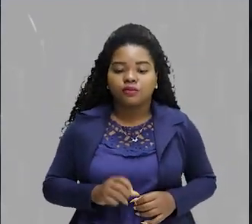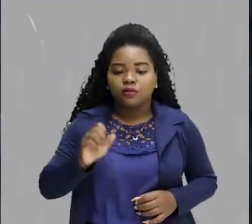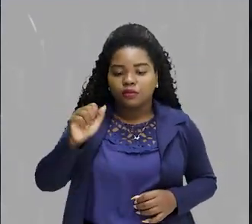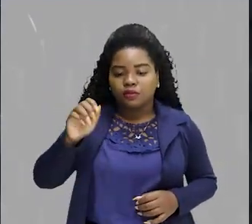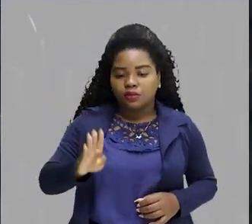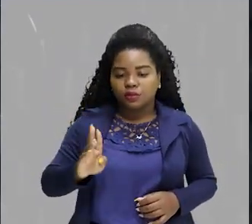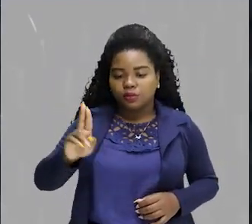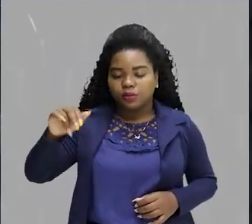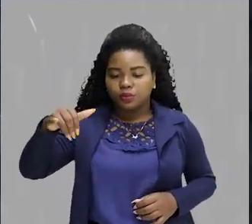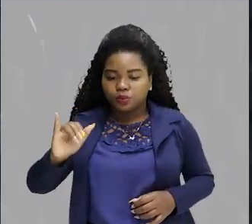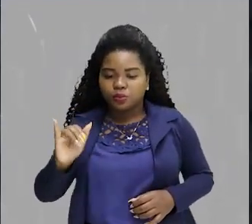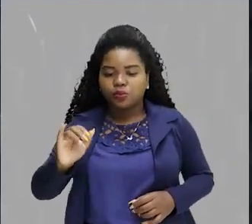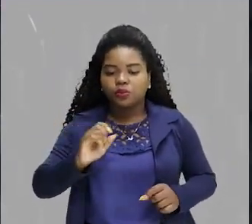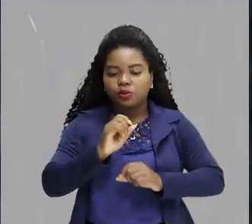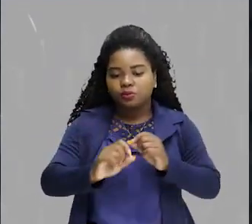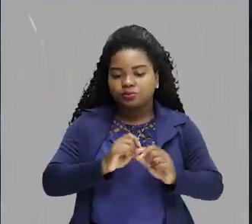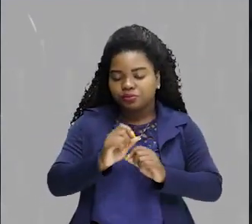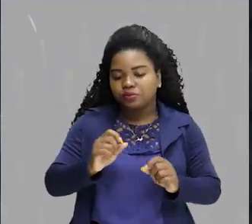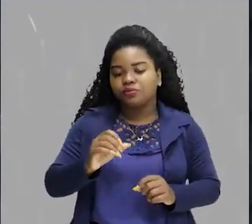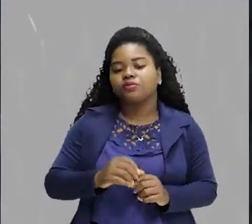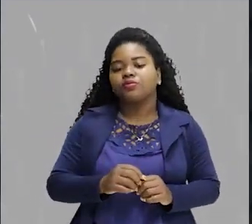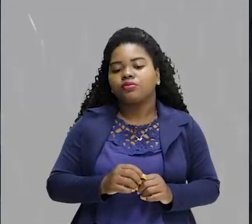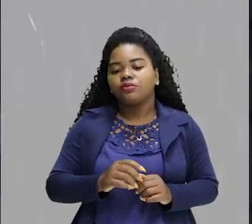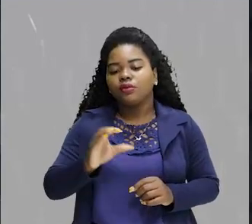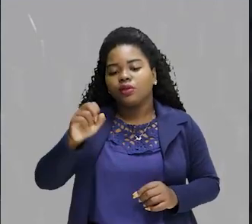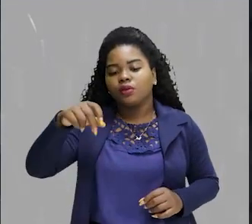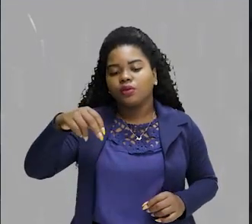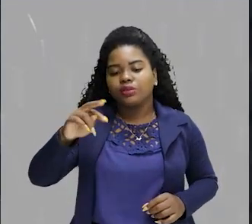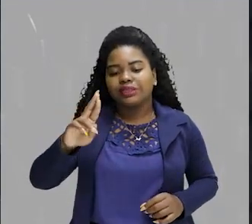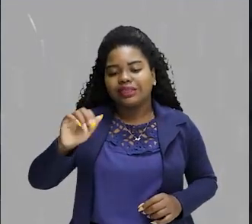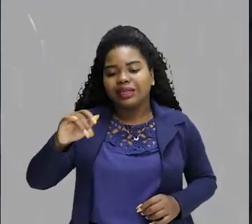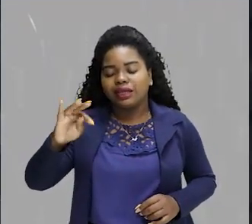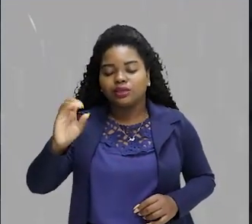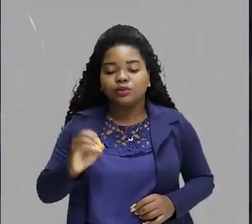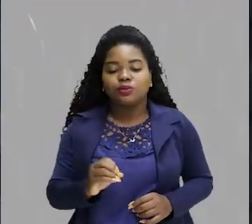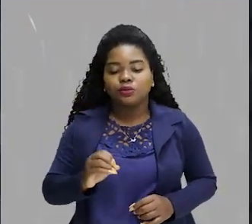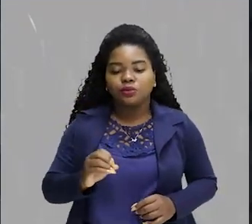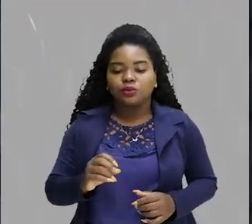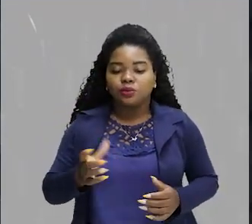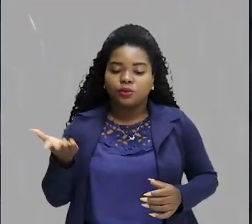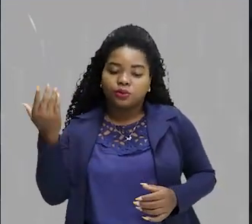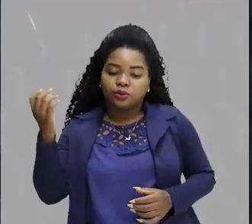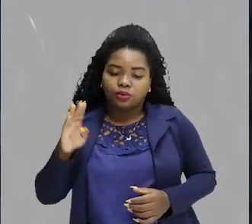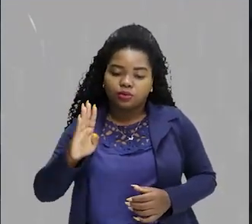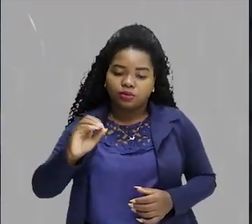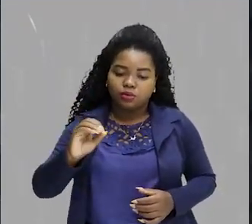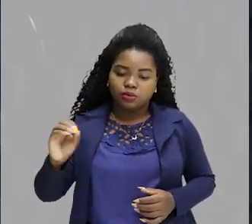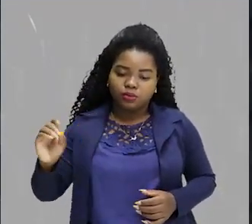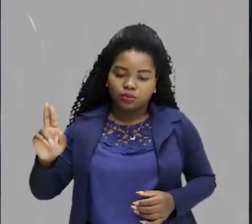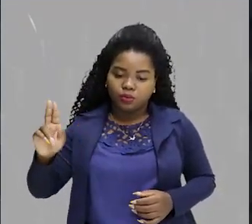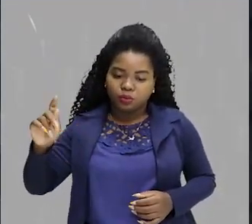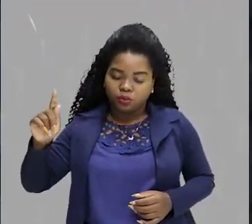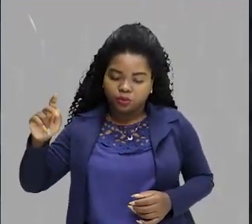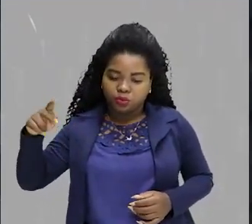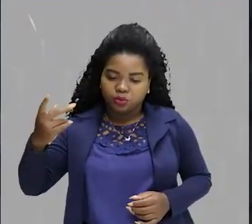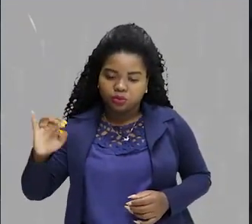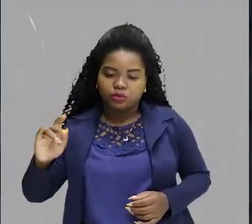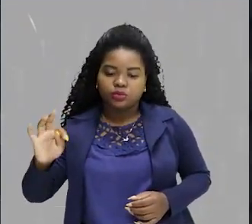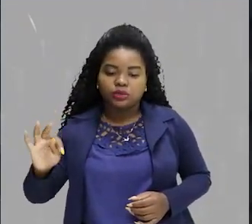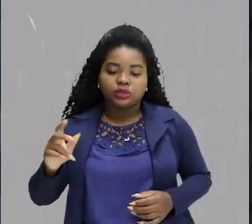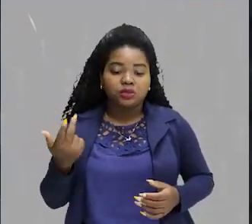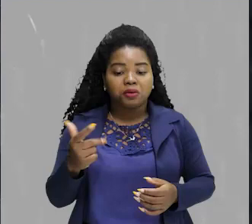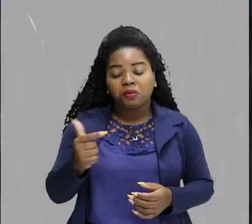verbo buy é comprar. No passado, ele fica bought. Então, percebam que no caso dos verbos irregulares, não tem um modelo,